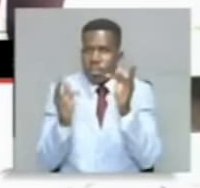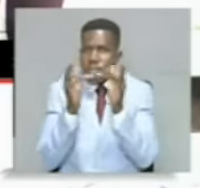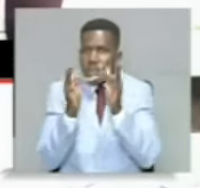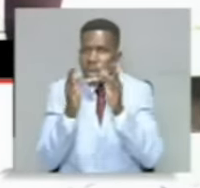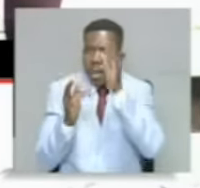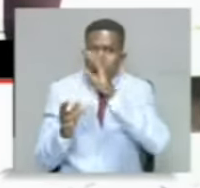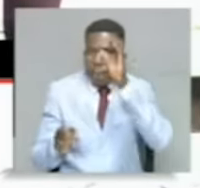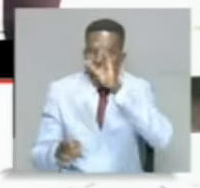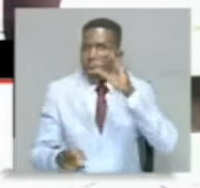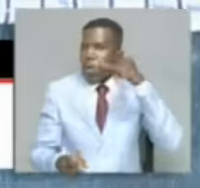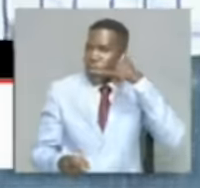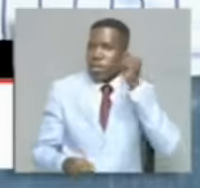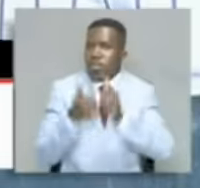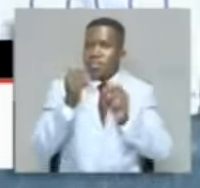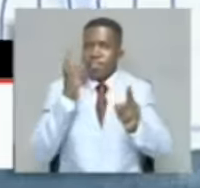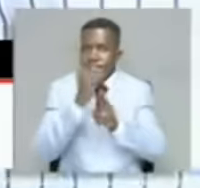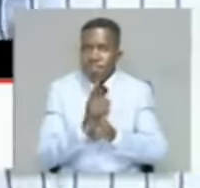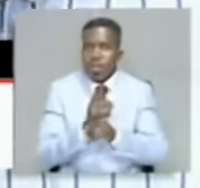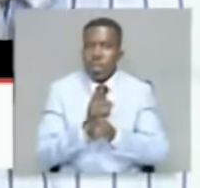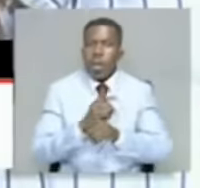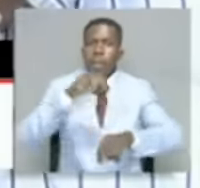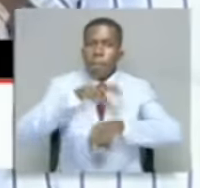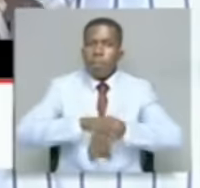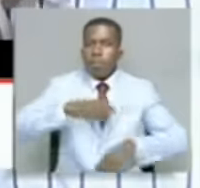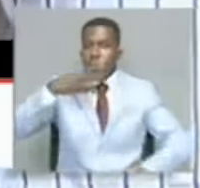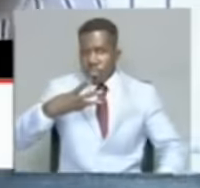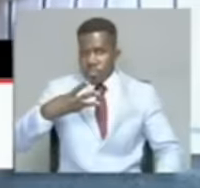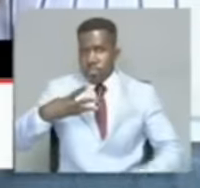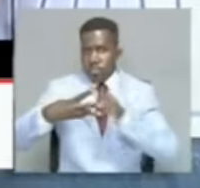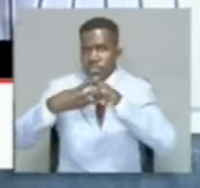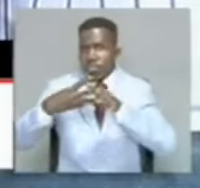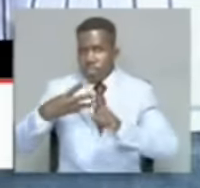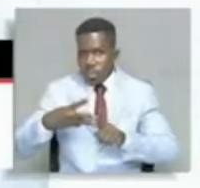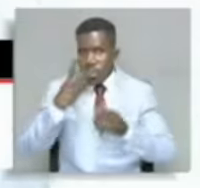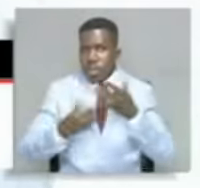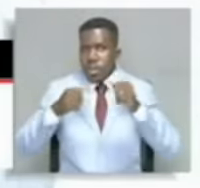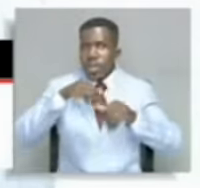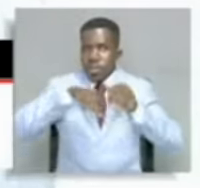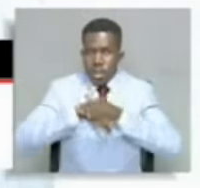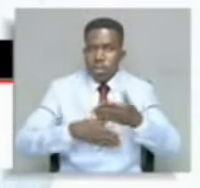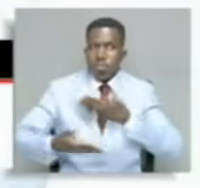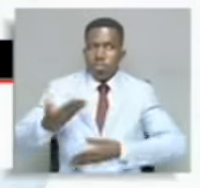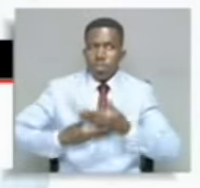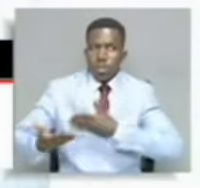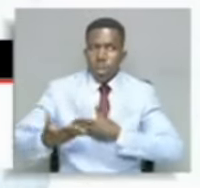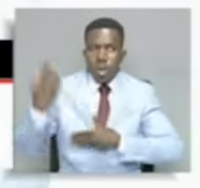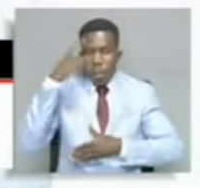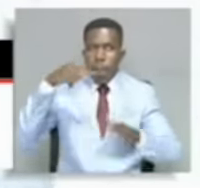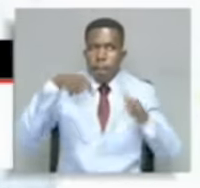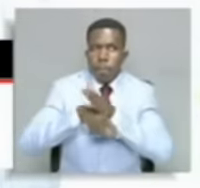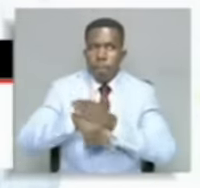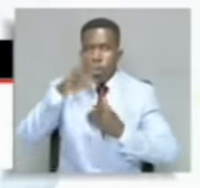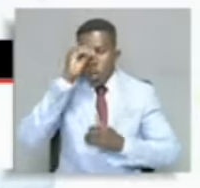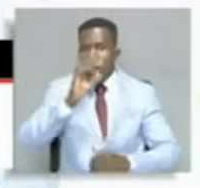a polícia chegou ao local e prendeu 3 indivíduos que podem estar implicados diretamente no assassinato